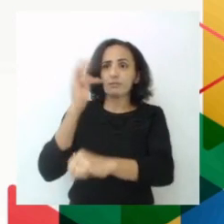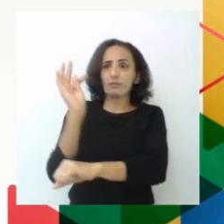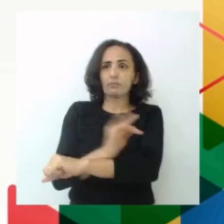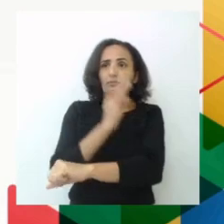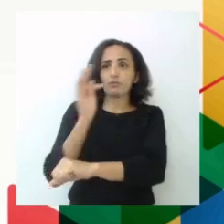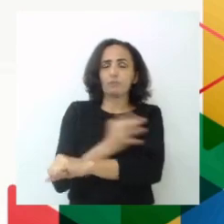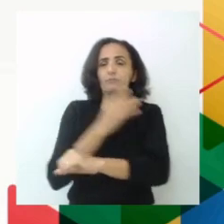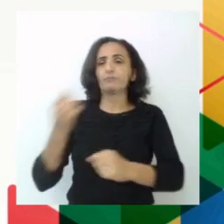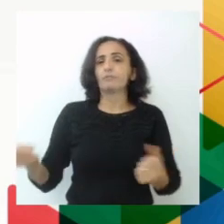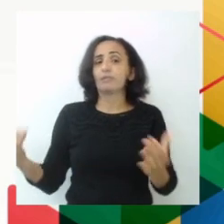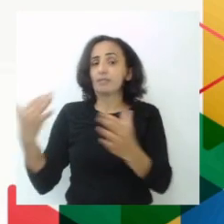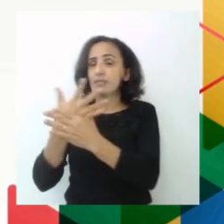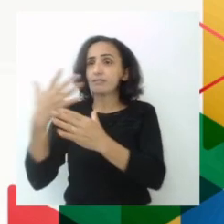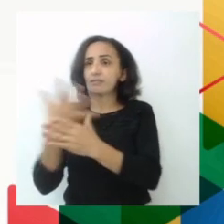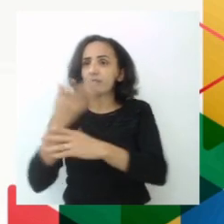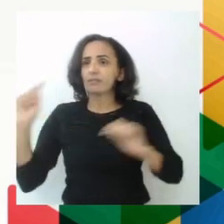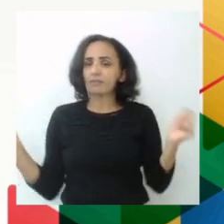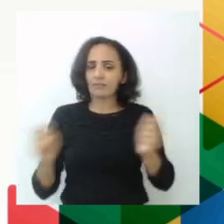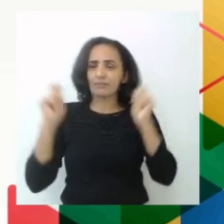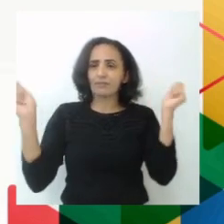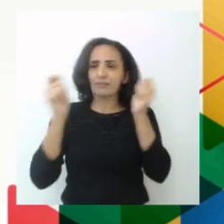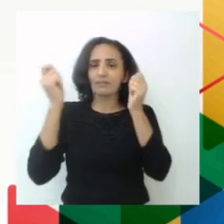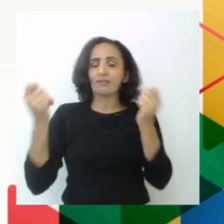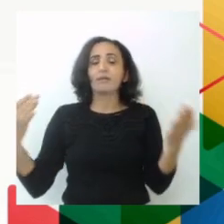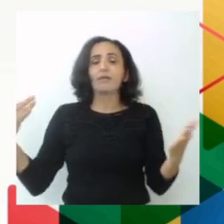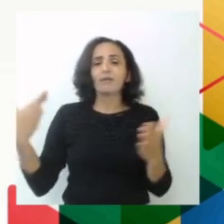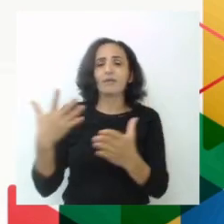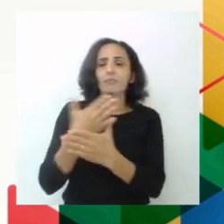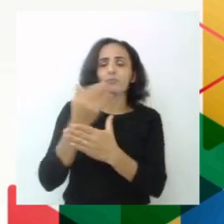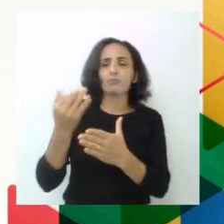a Miss Caruaru, a Miss Salgueiro,